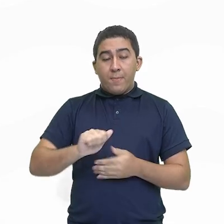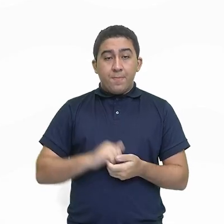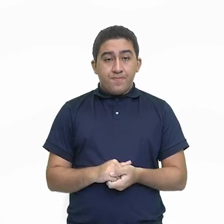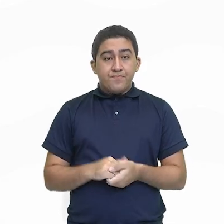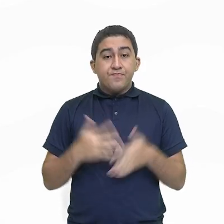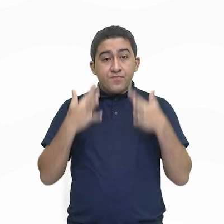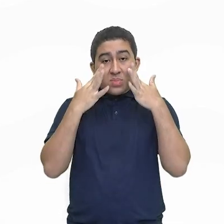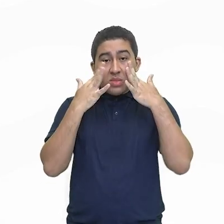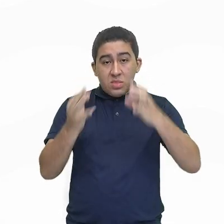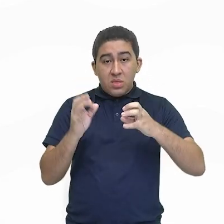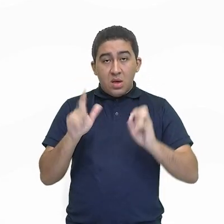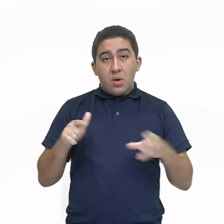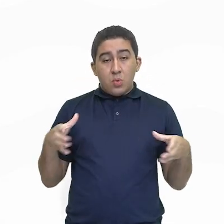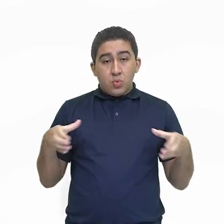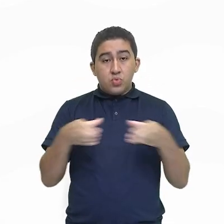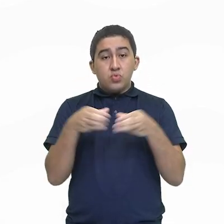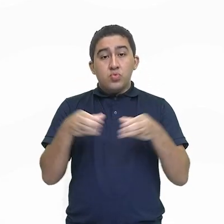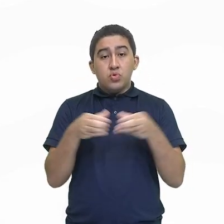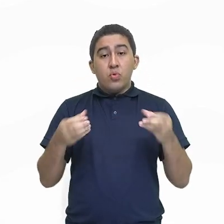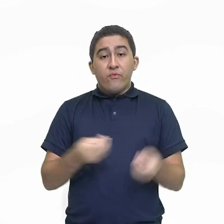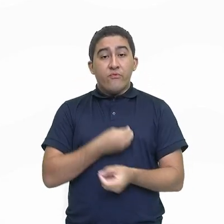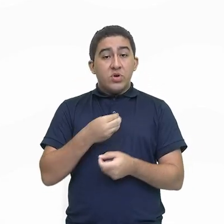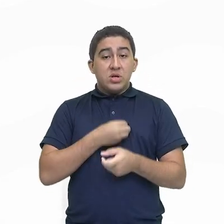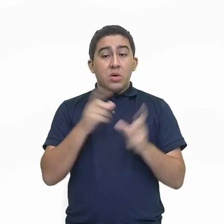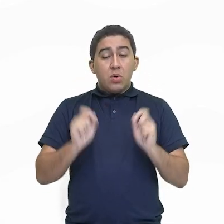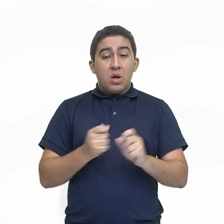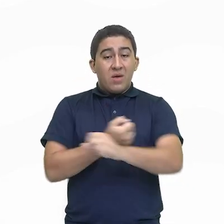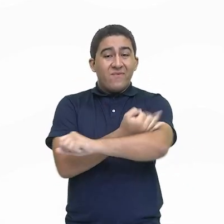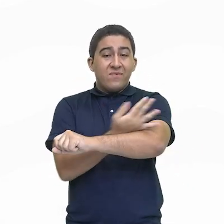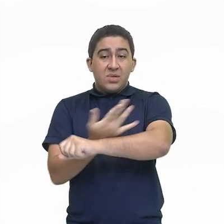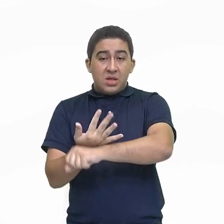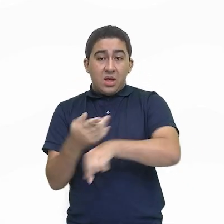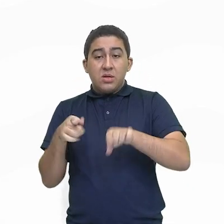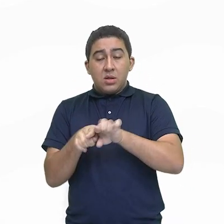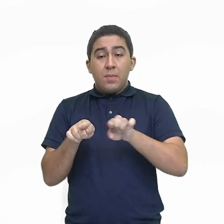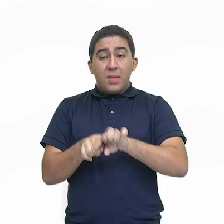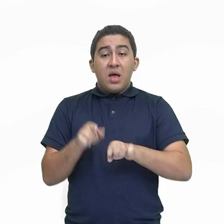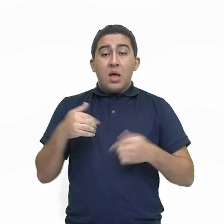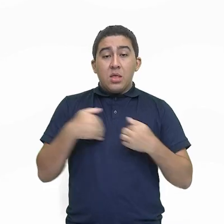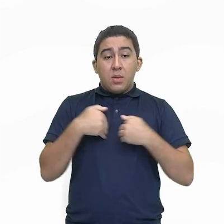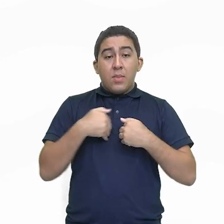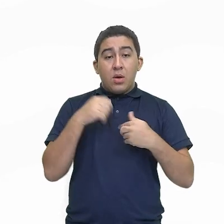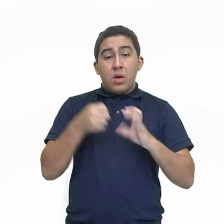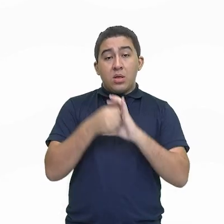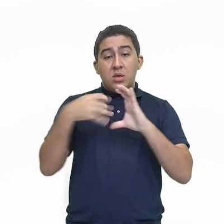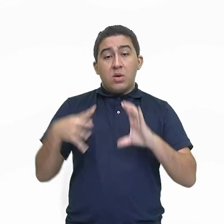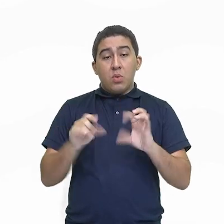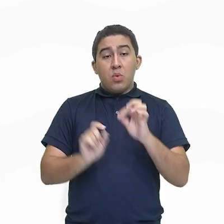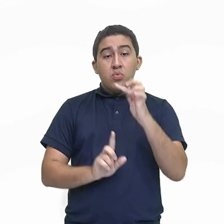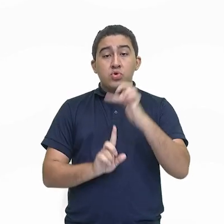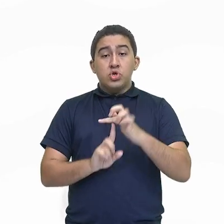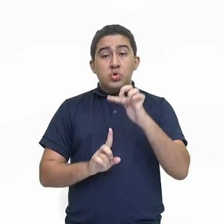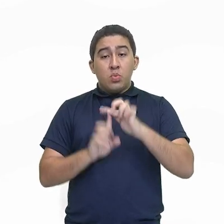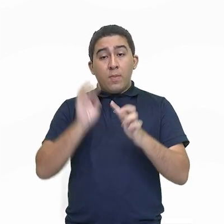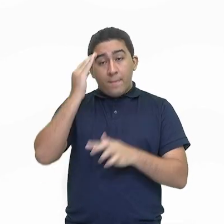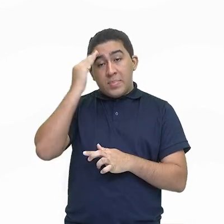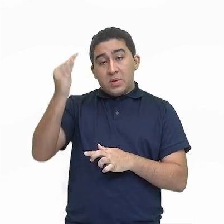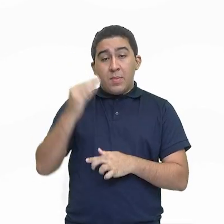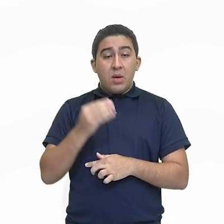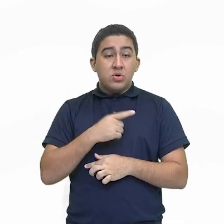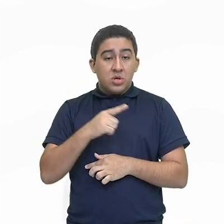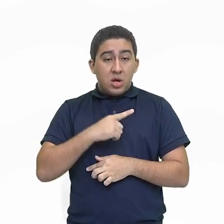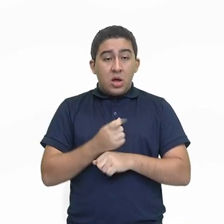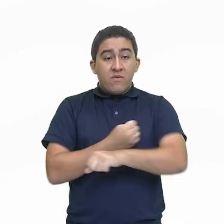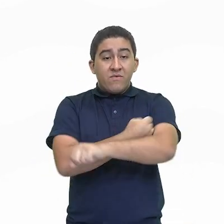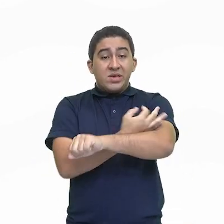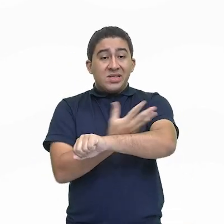bioma é um conjunto de vida vegetal e animal que se caracterizam por um tipo principal de